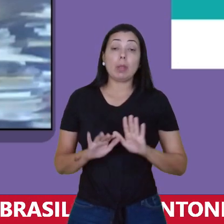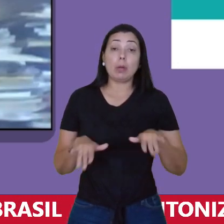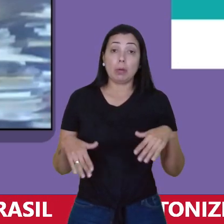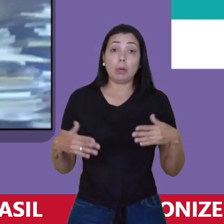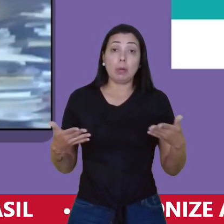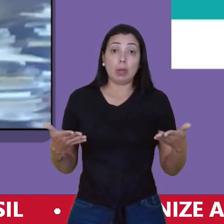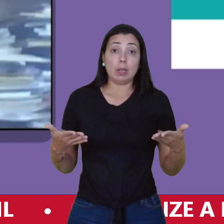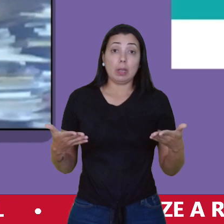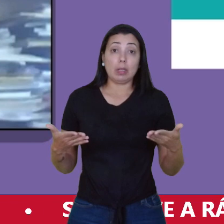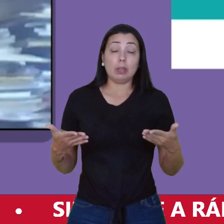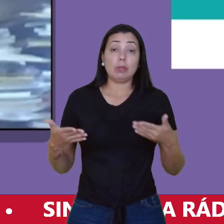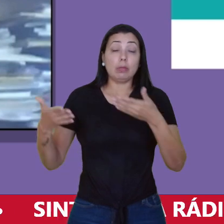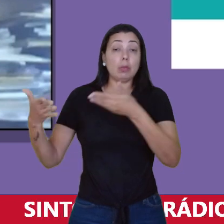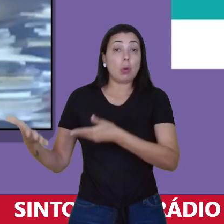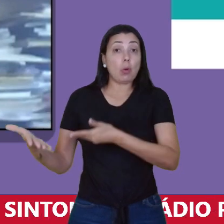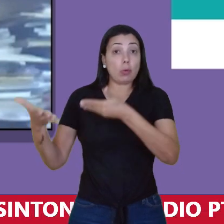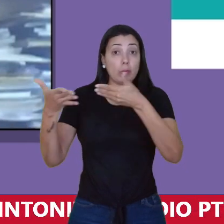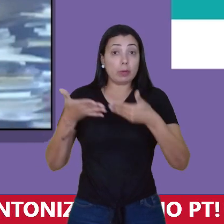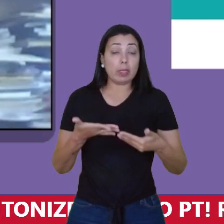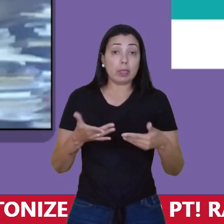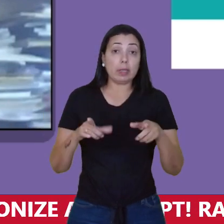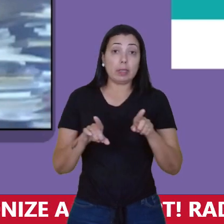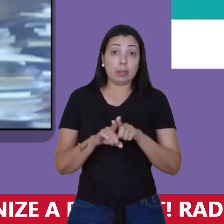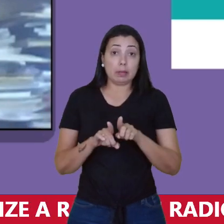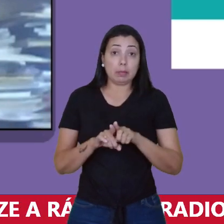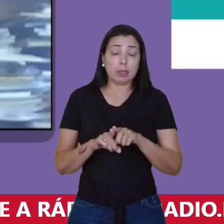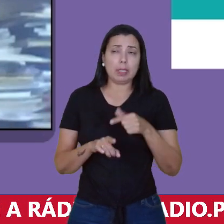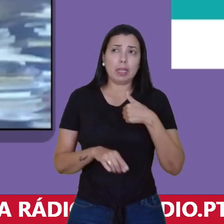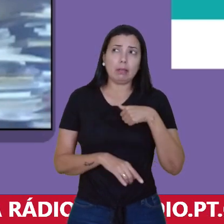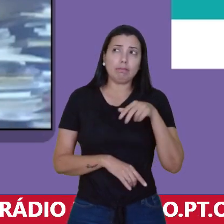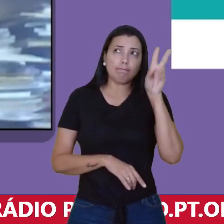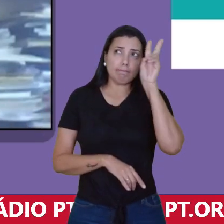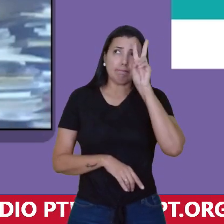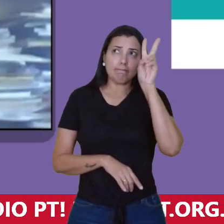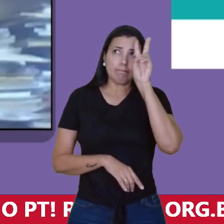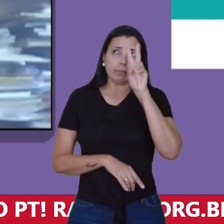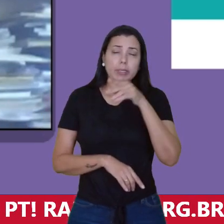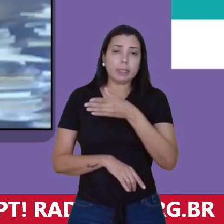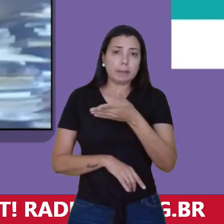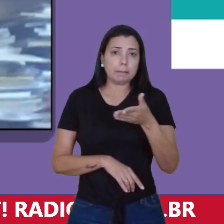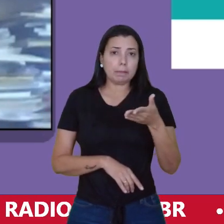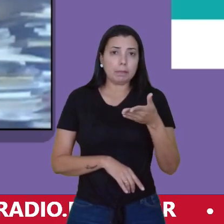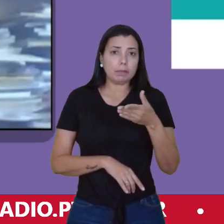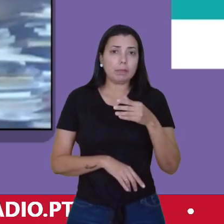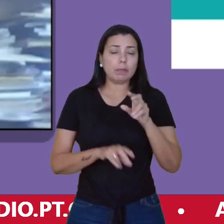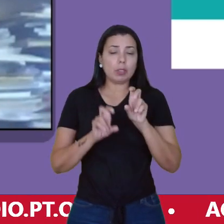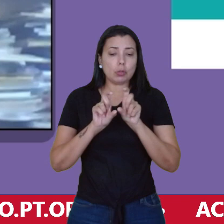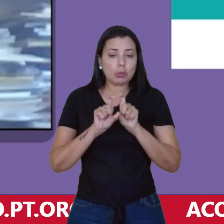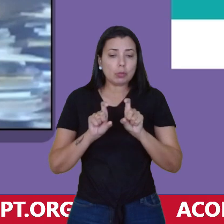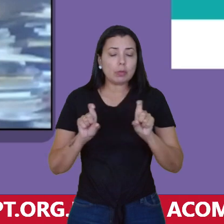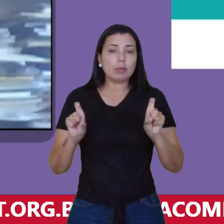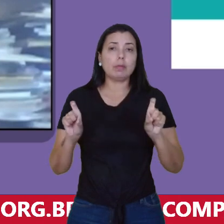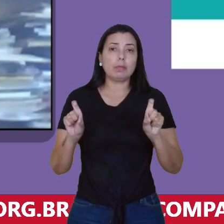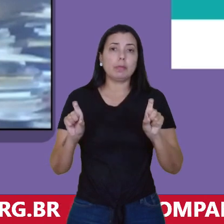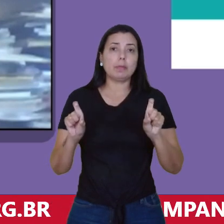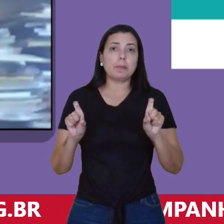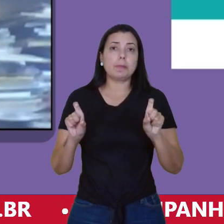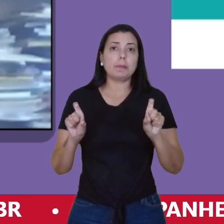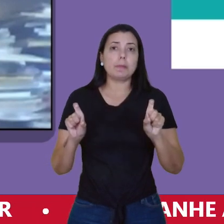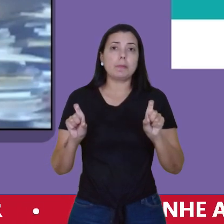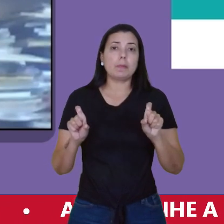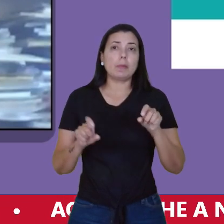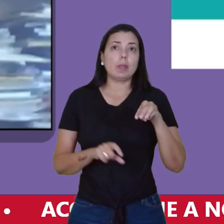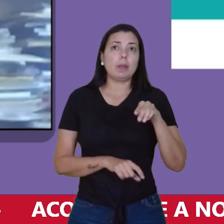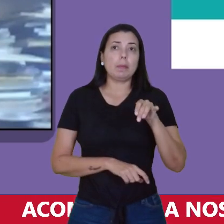Quando eu fui convidada também, eu me lembrei de uma frase que o